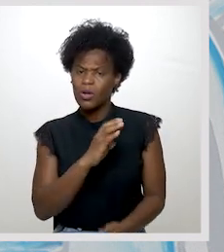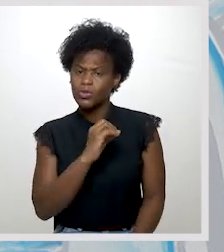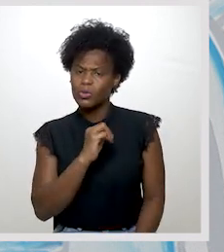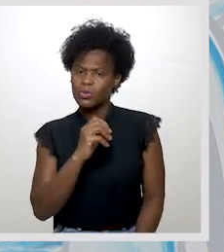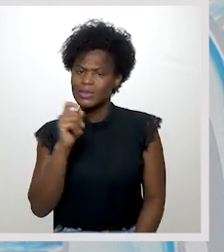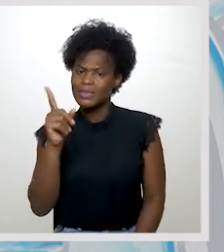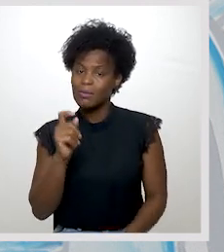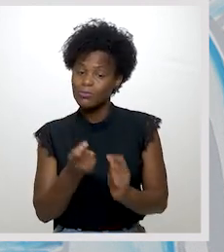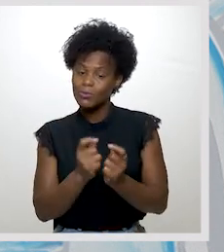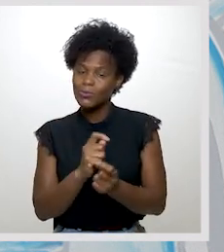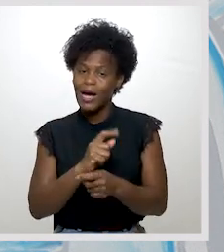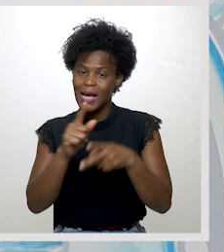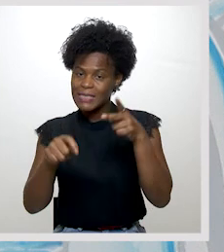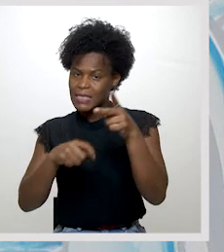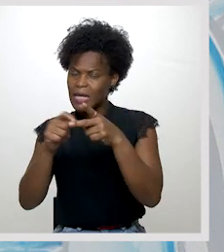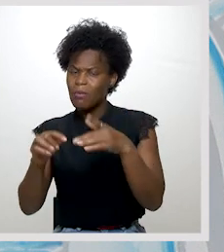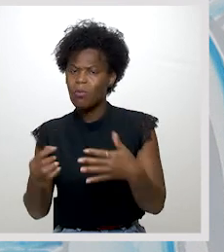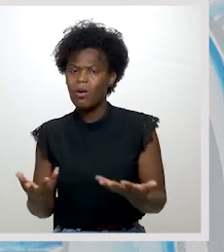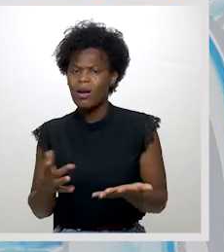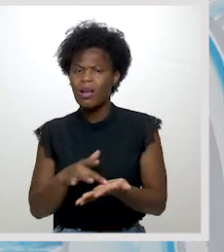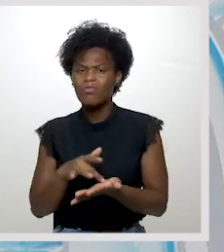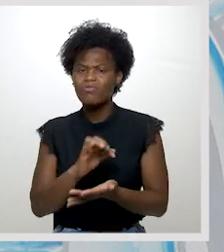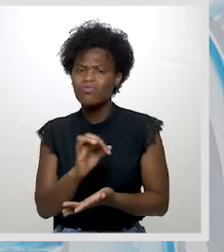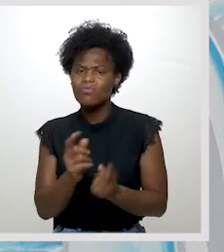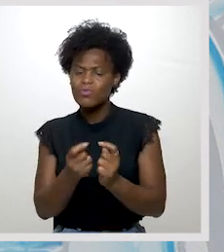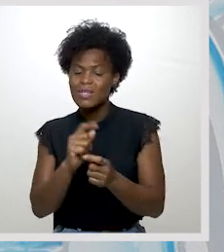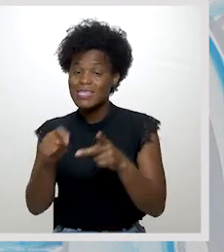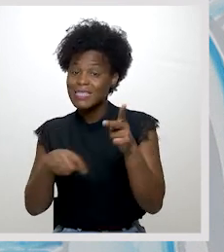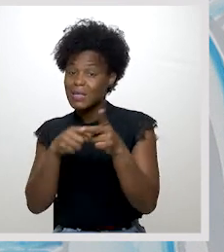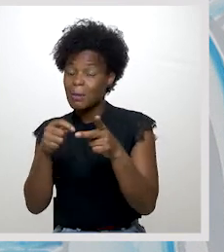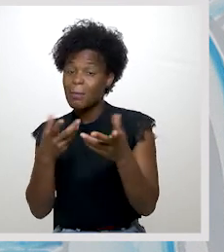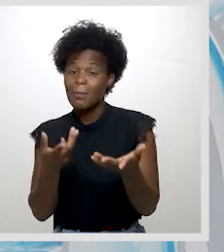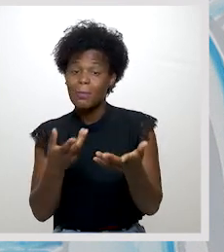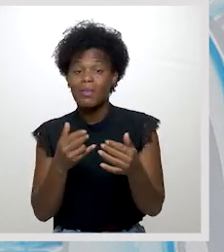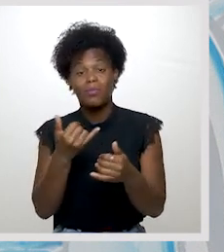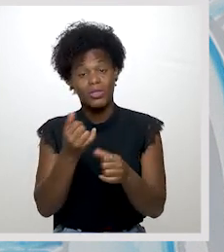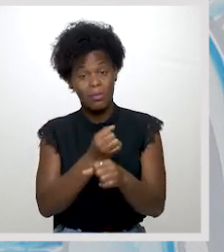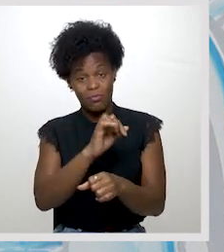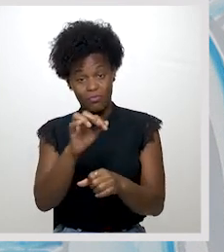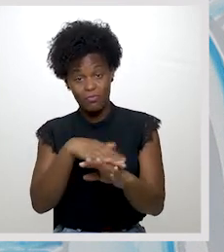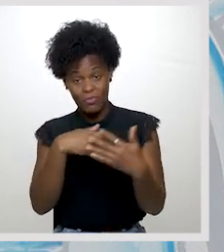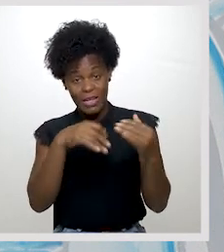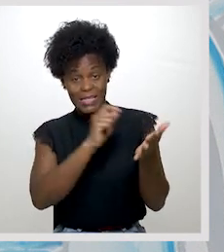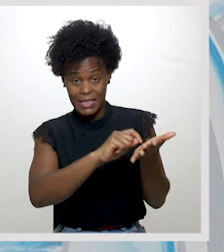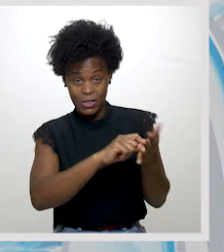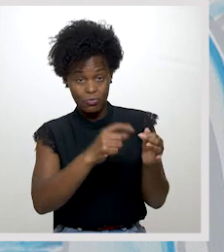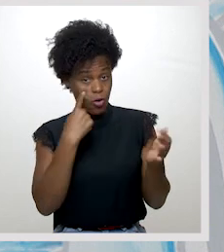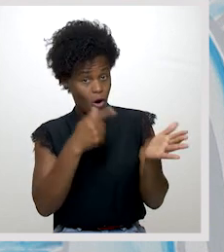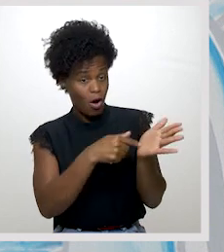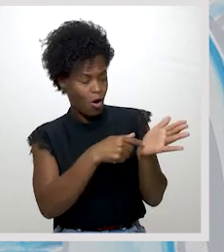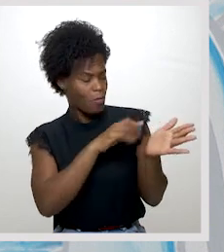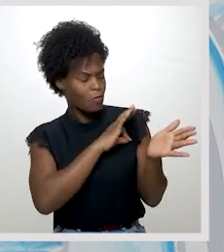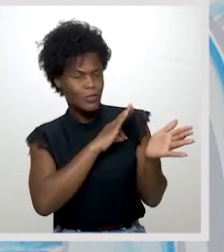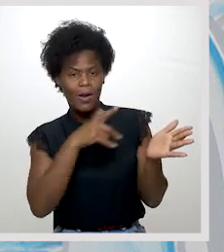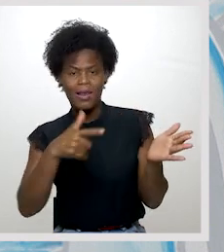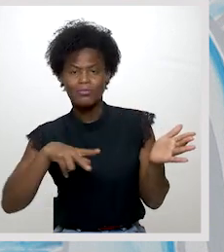Saramago foi adaptada ao cinema? Depois de realizarem o trabalho, mostrem o exercício ao vosso professor